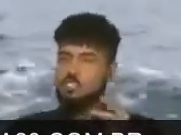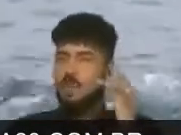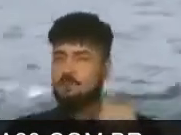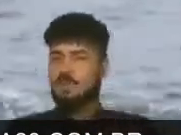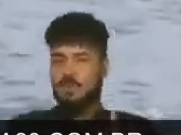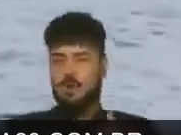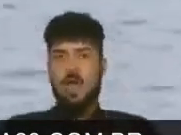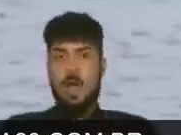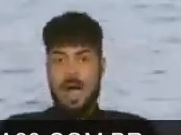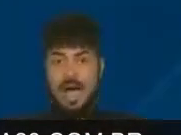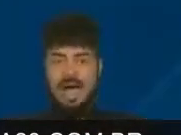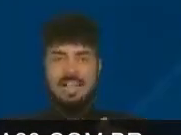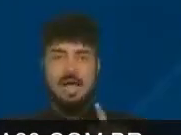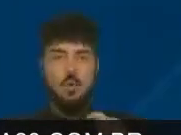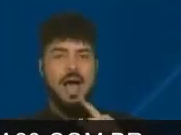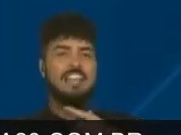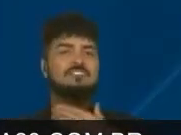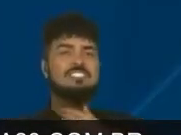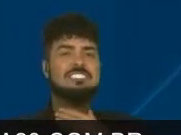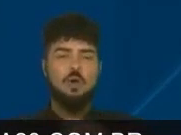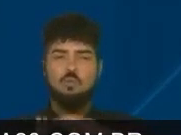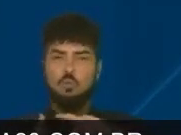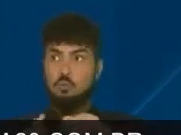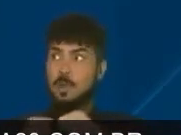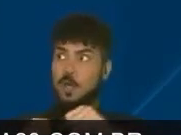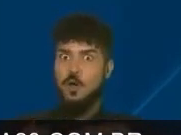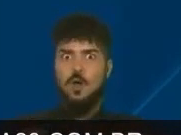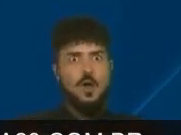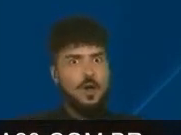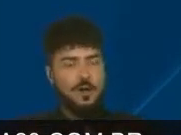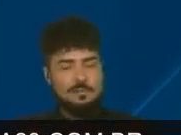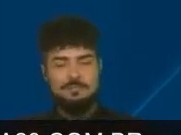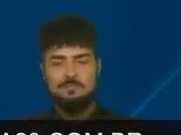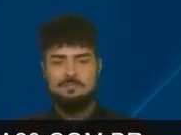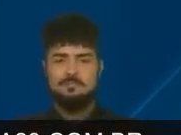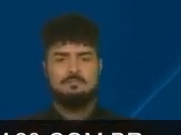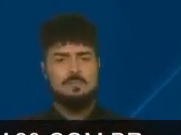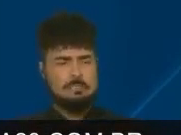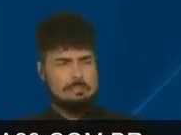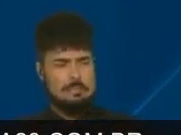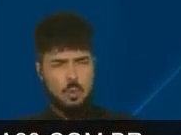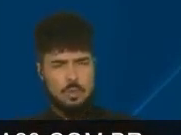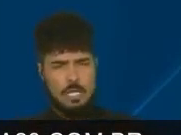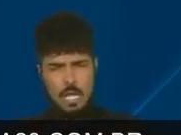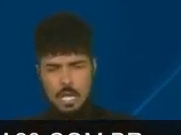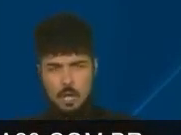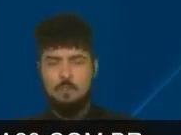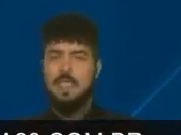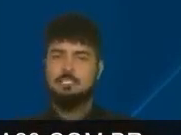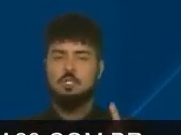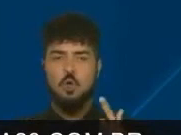lagos artificiais do mundo. Houve uma participação e houve uma união muito grande, né? E a partir daí a gente desenvolveu esse